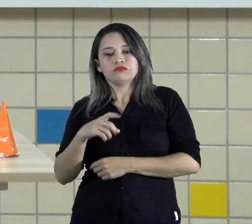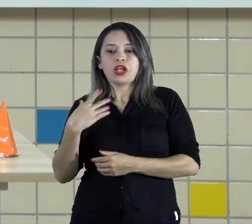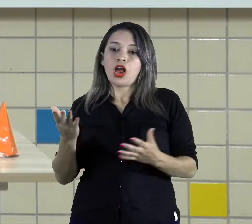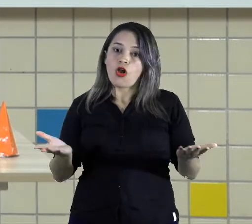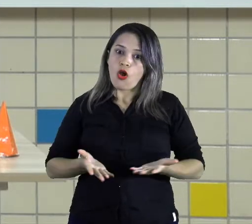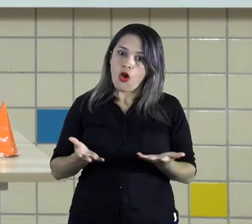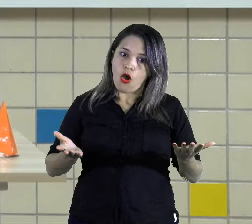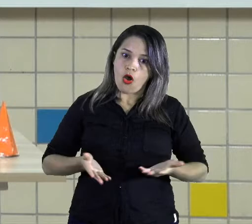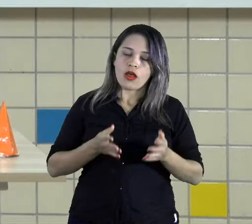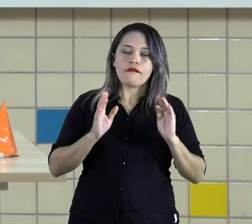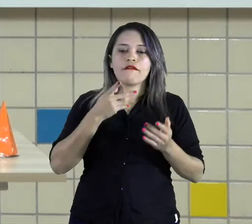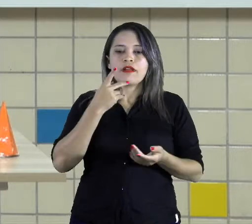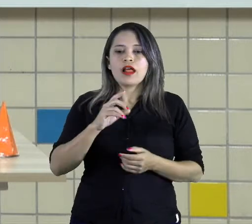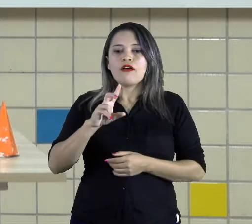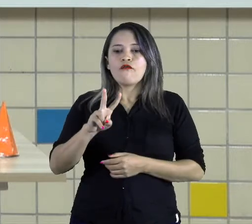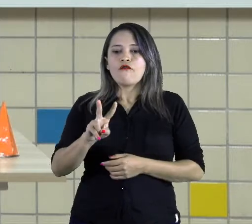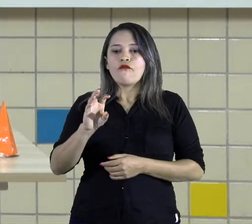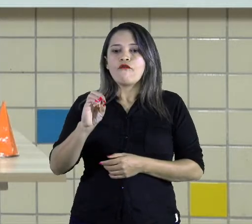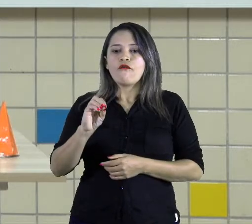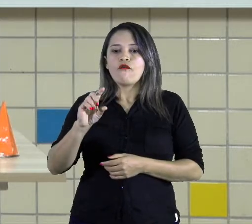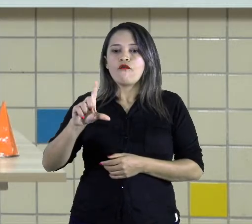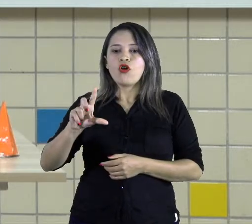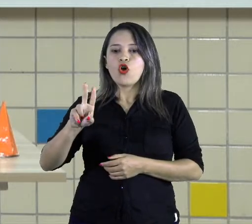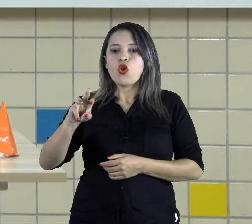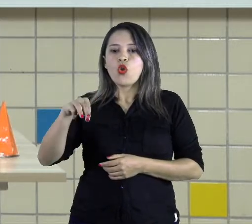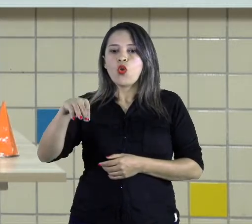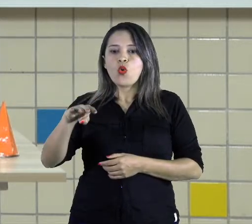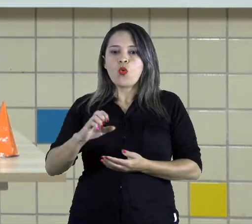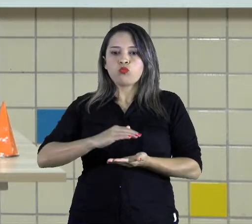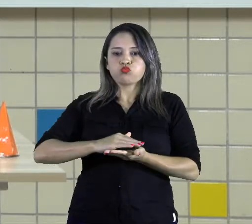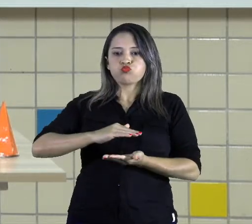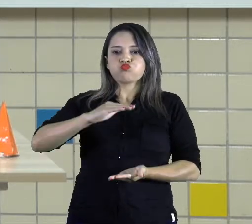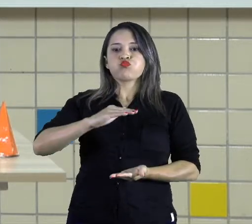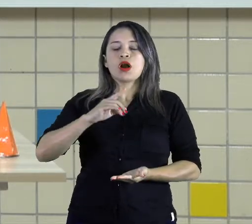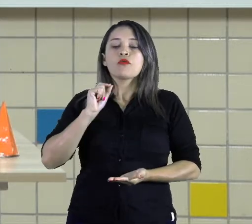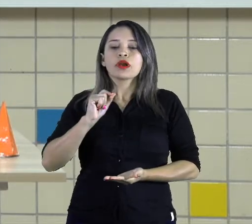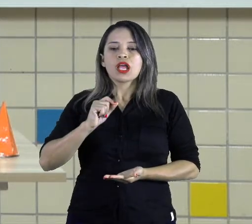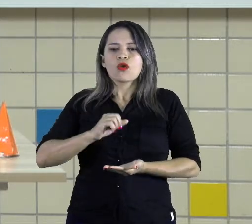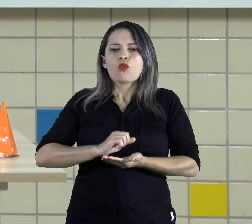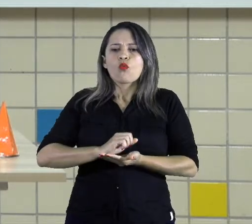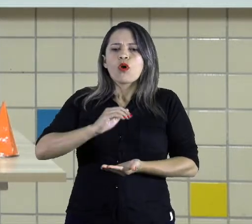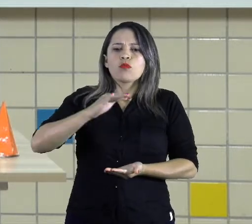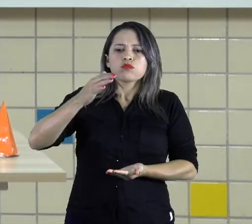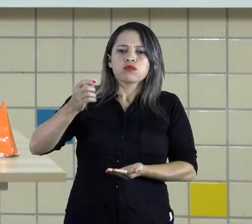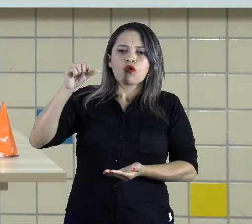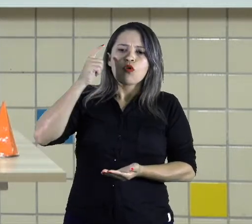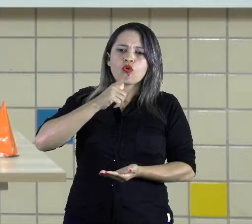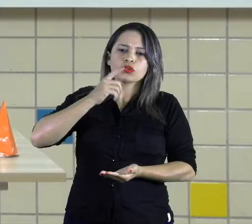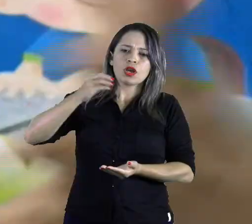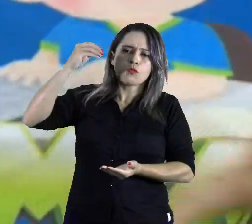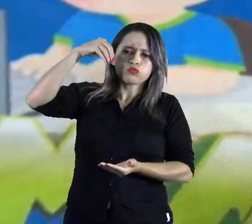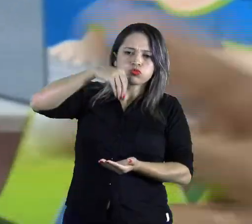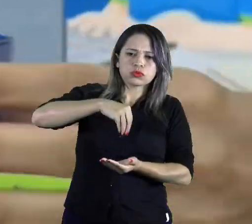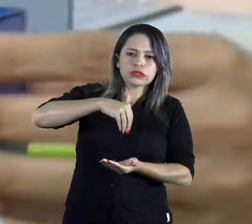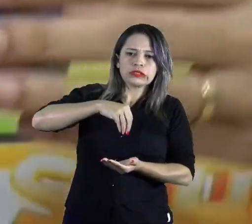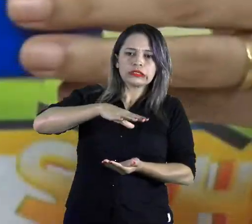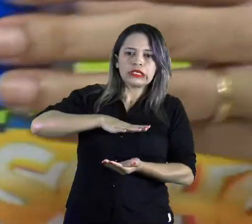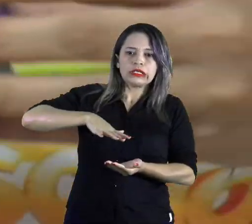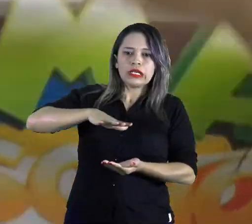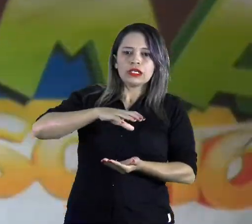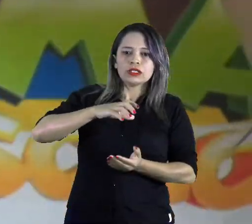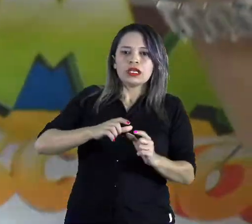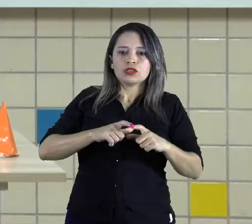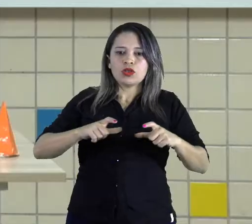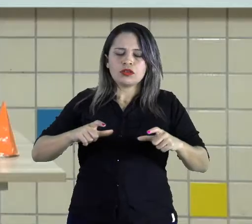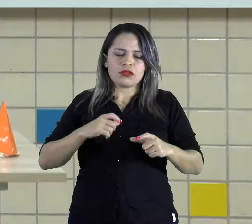volume? Volume, pessoal, é o quanto cabe dentro daquele sólido geométrico. Por exemplo, se eu quero